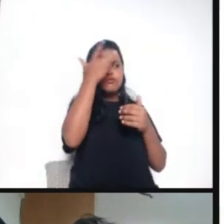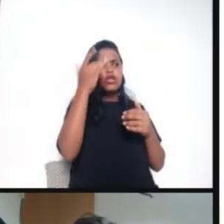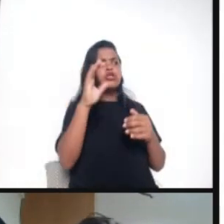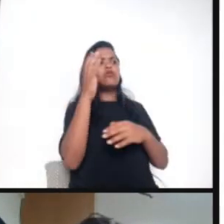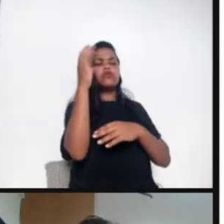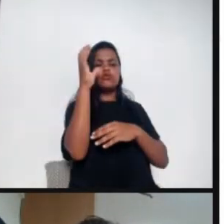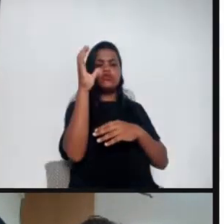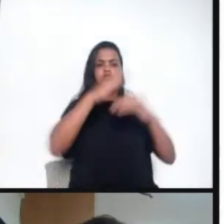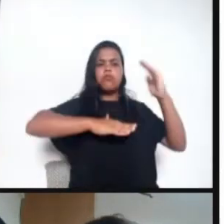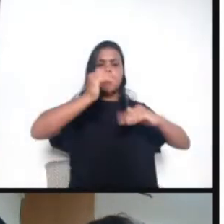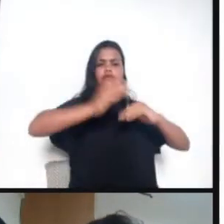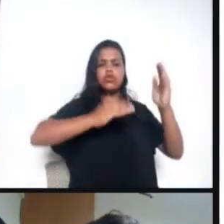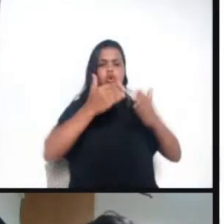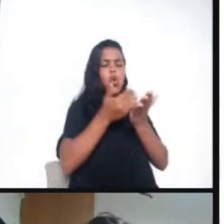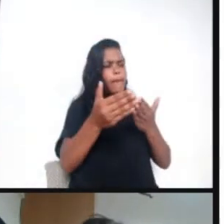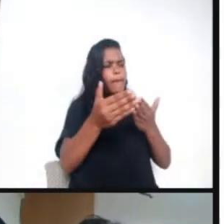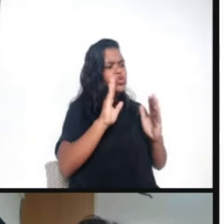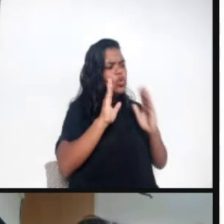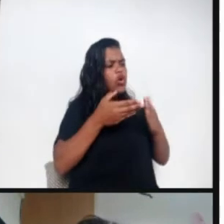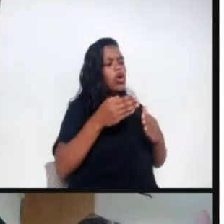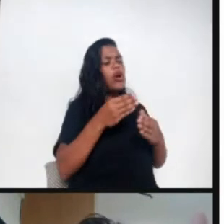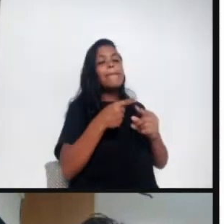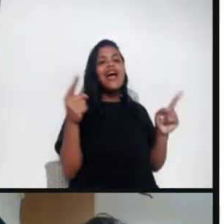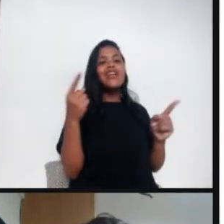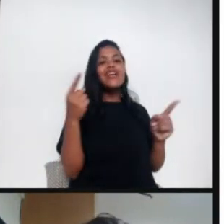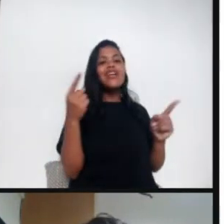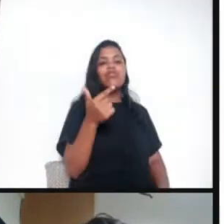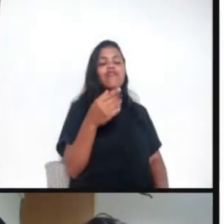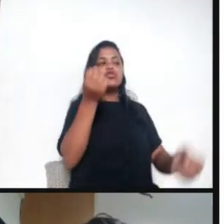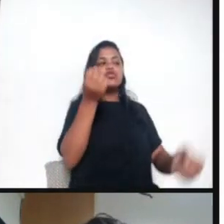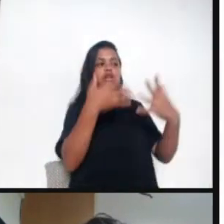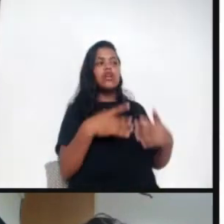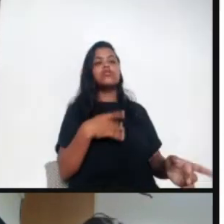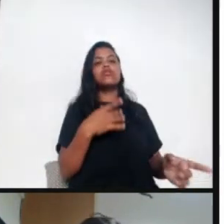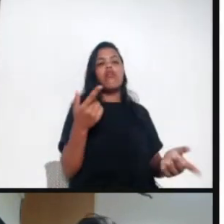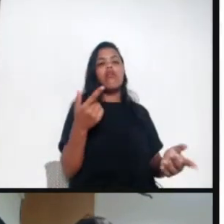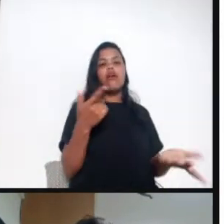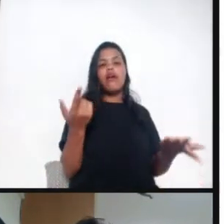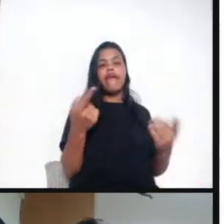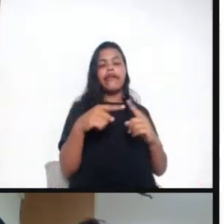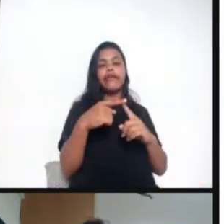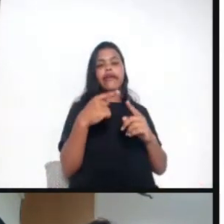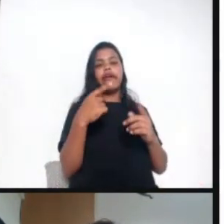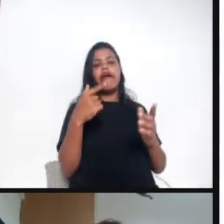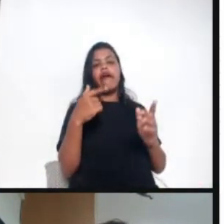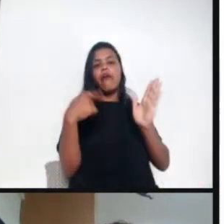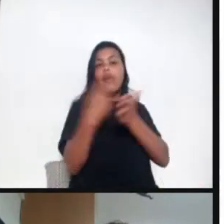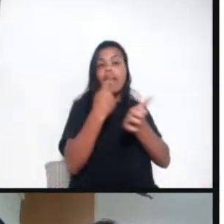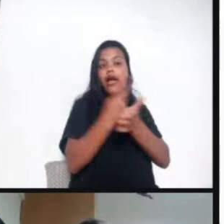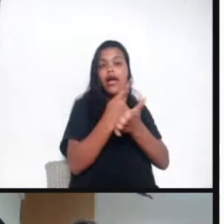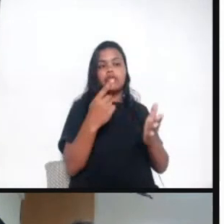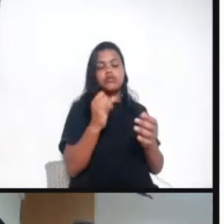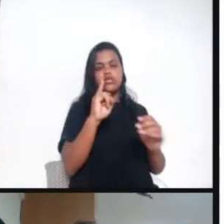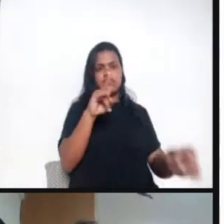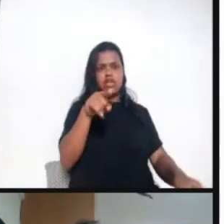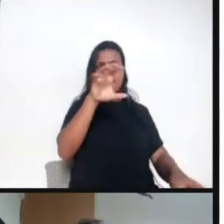à qualidade metodológica devido às inúmeras falhas, às inúmeras incertezas. Você pegar um resultado, uma